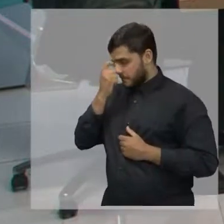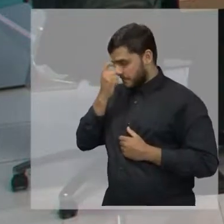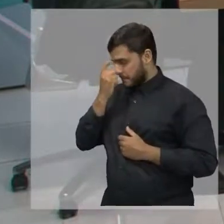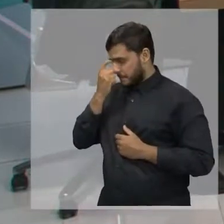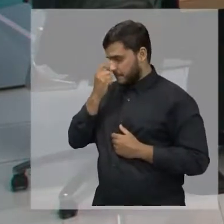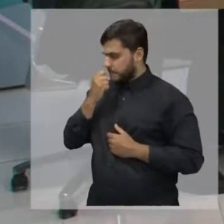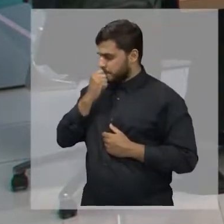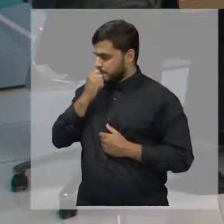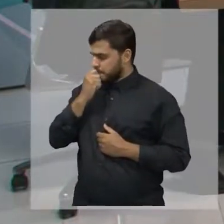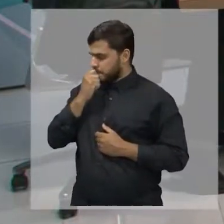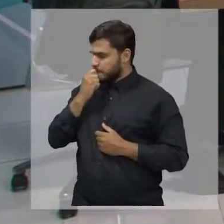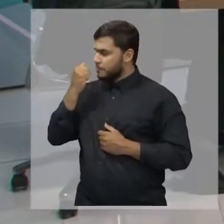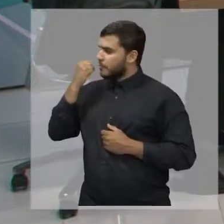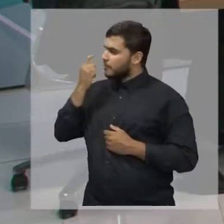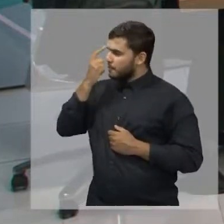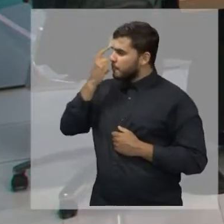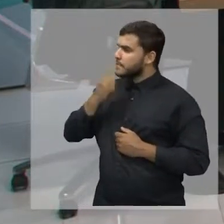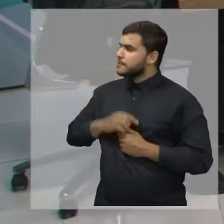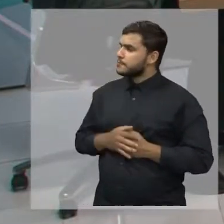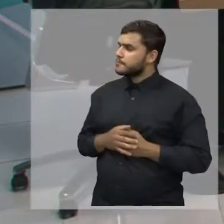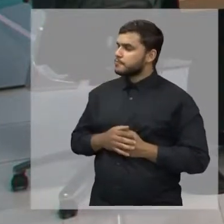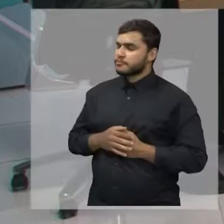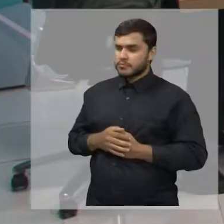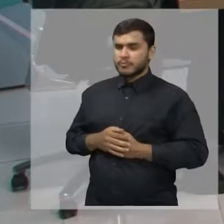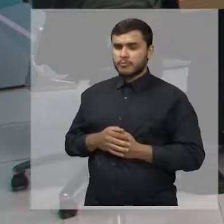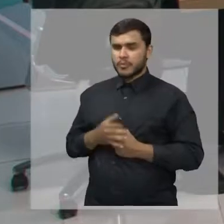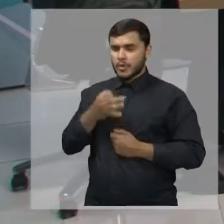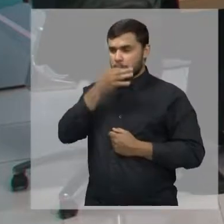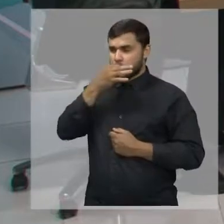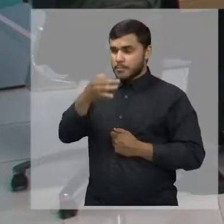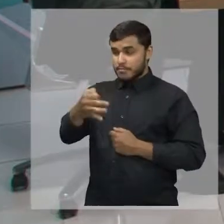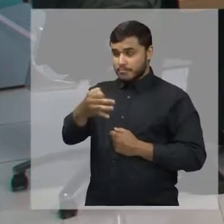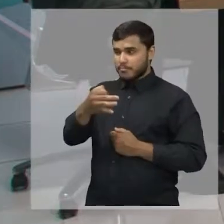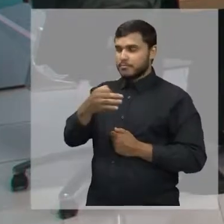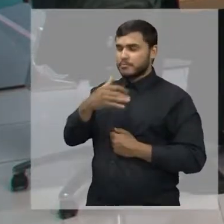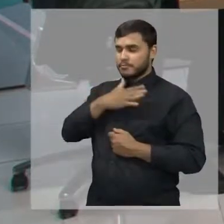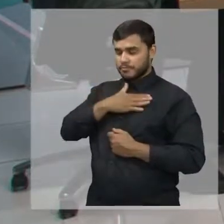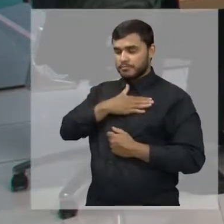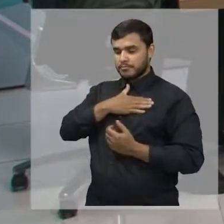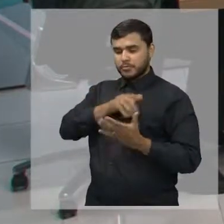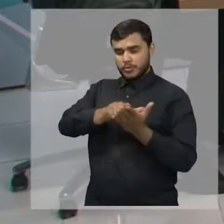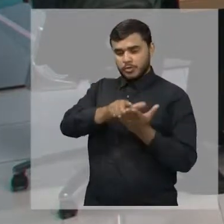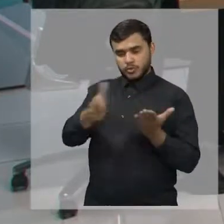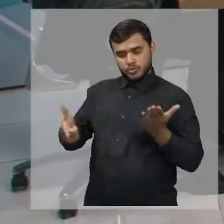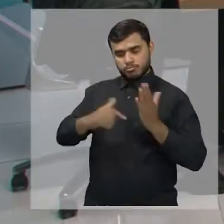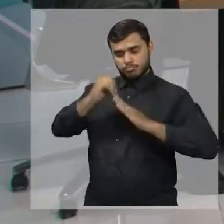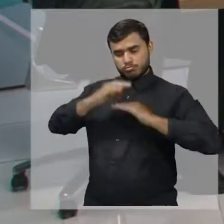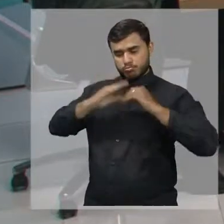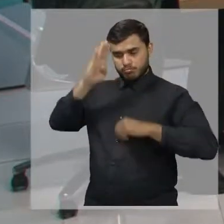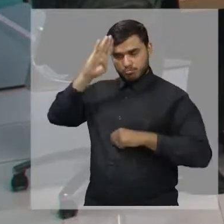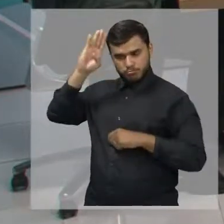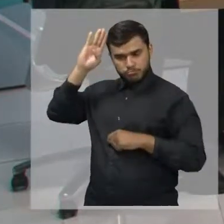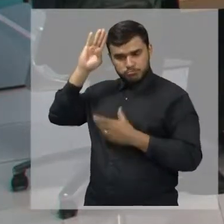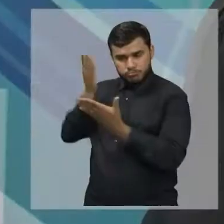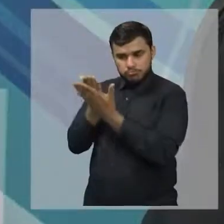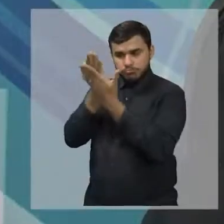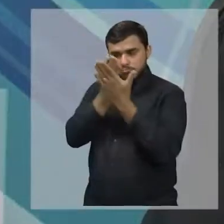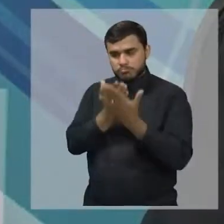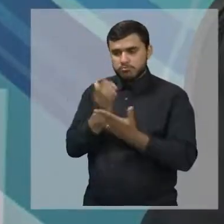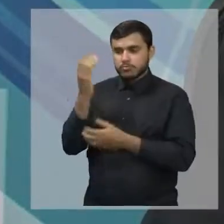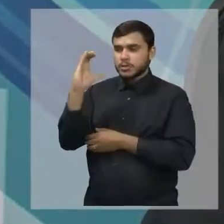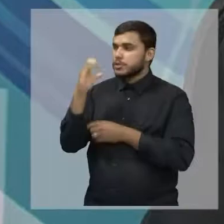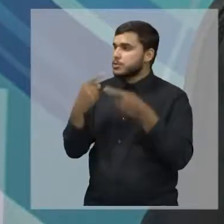hoje aqui, de propósito, porque na qualidade de jornalista e também acadêmico, na área de ciência política, eu